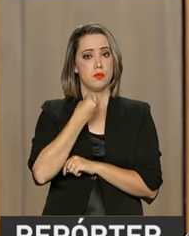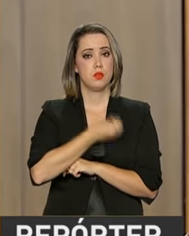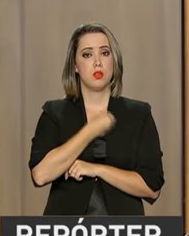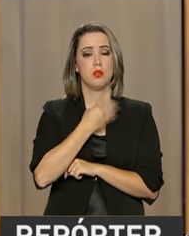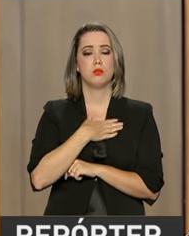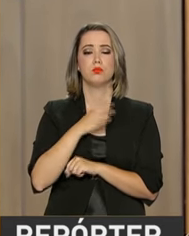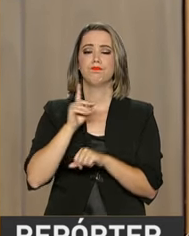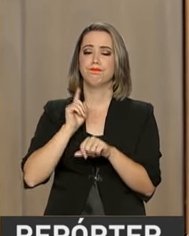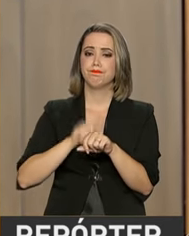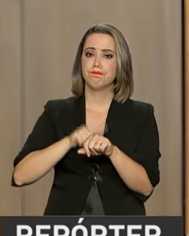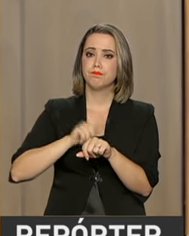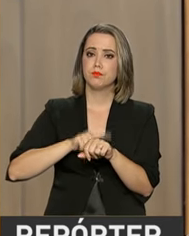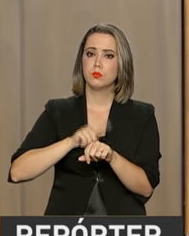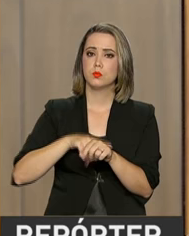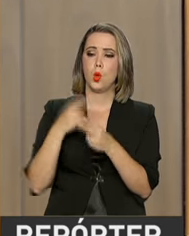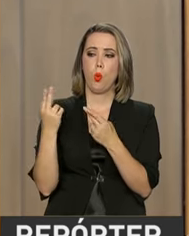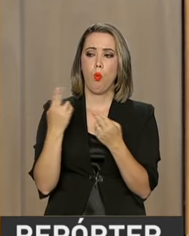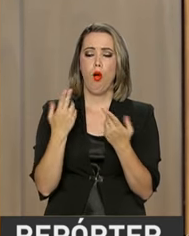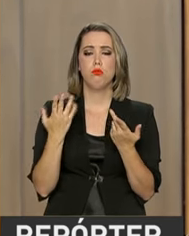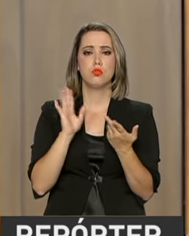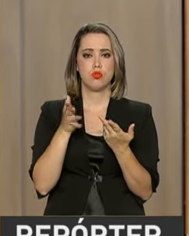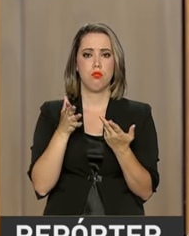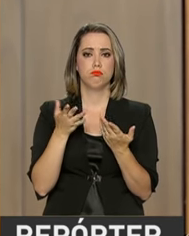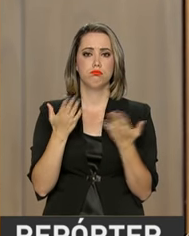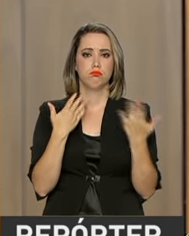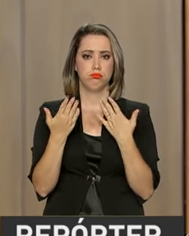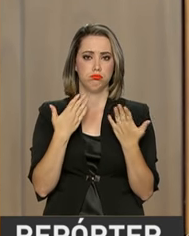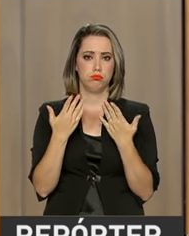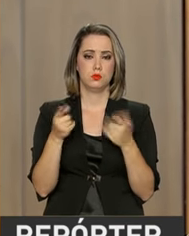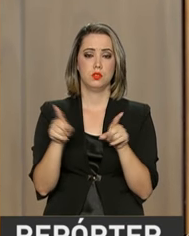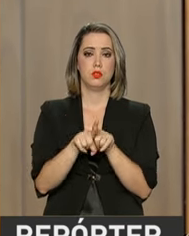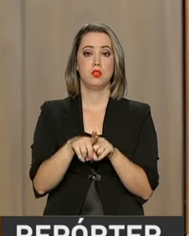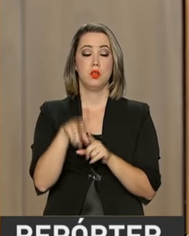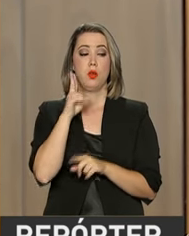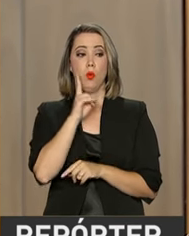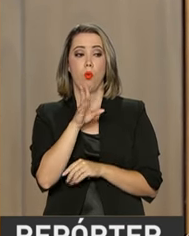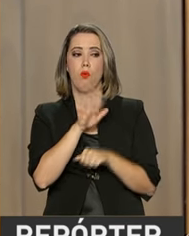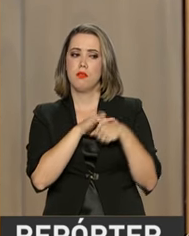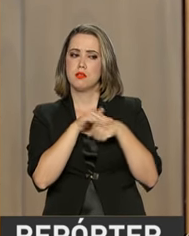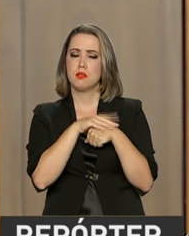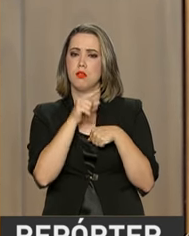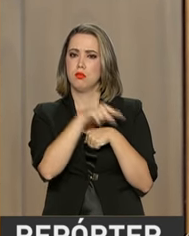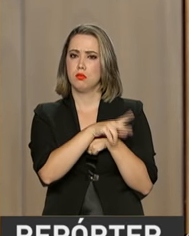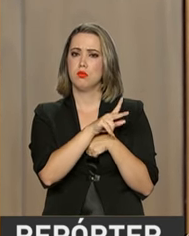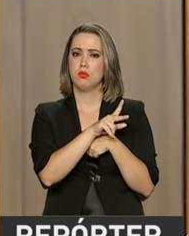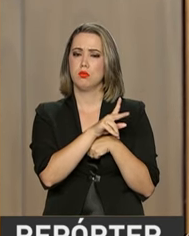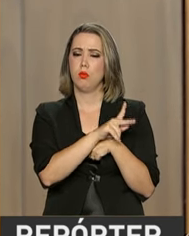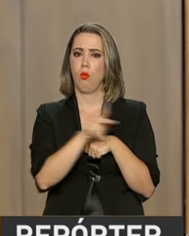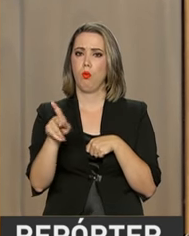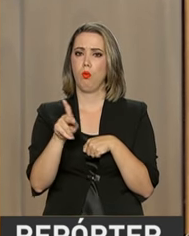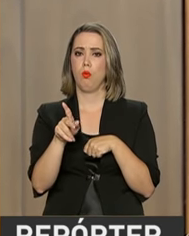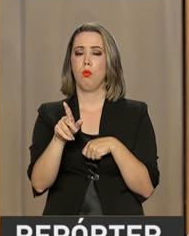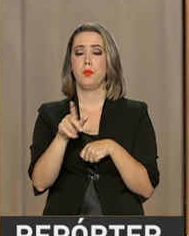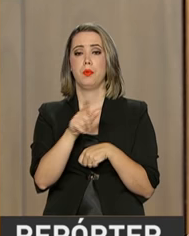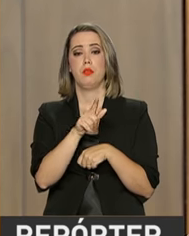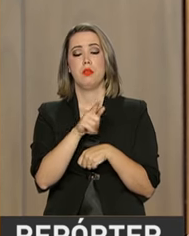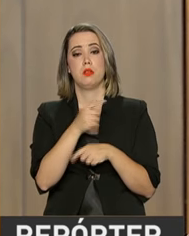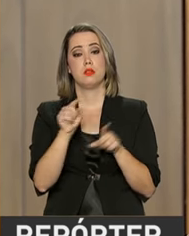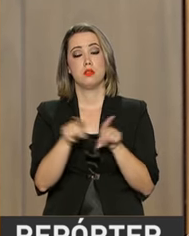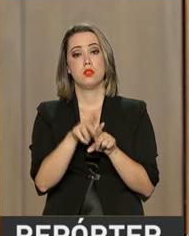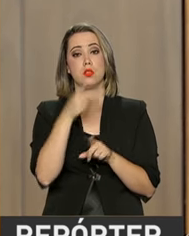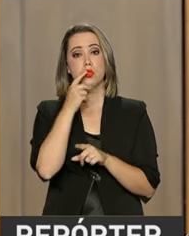momentos semelhantes houve até de sua excelência o seu renato seu relato